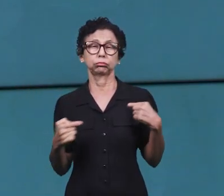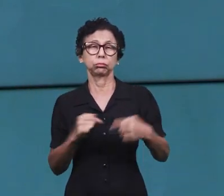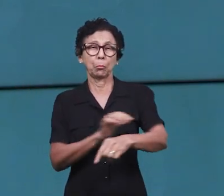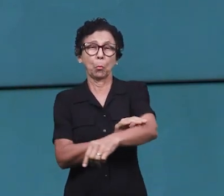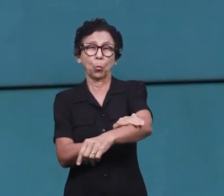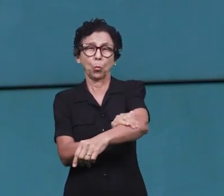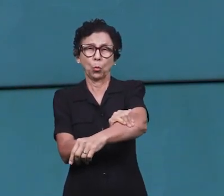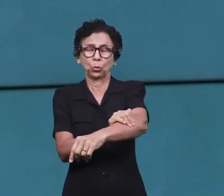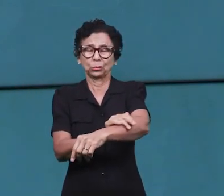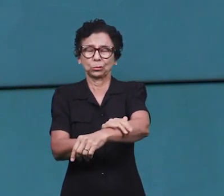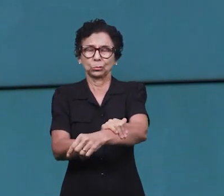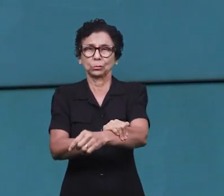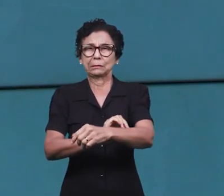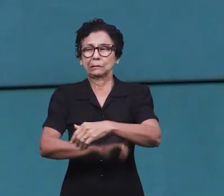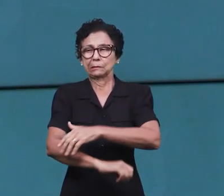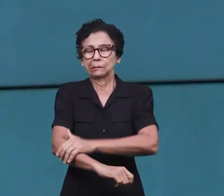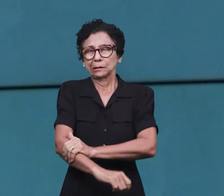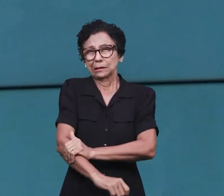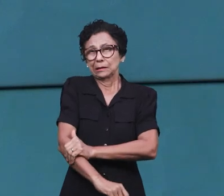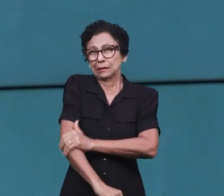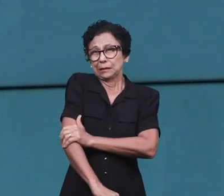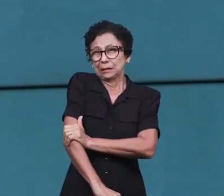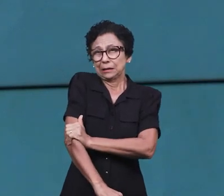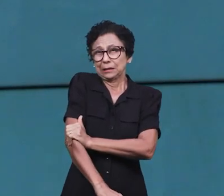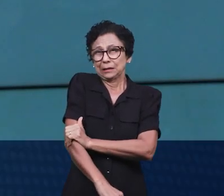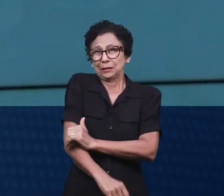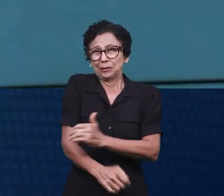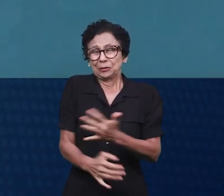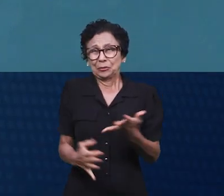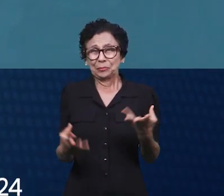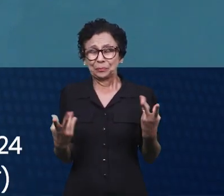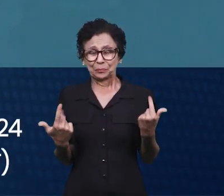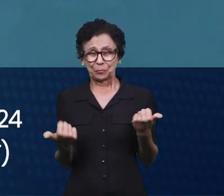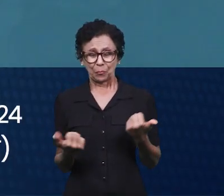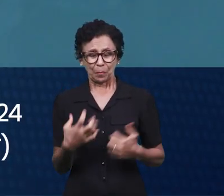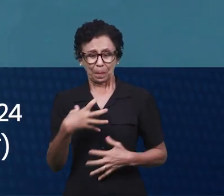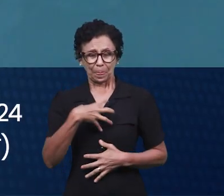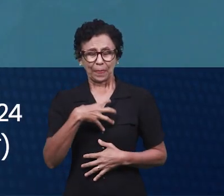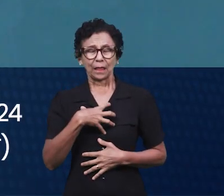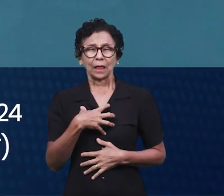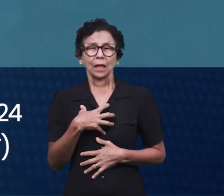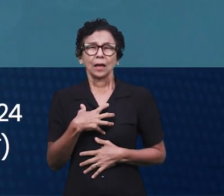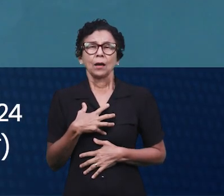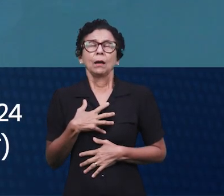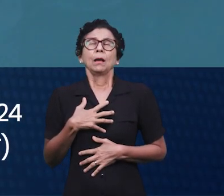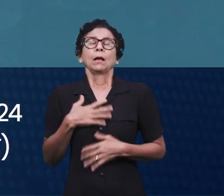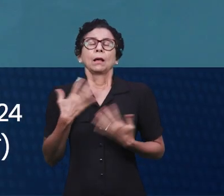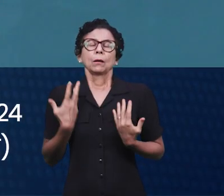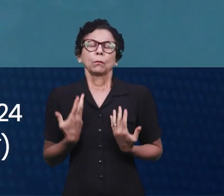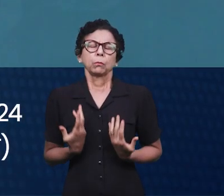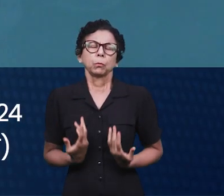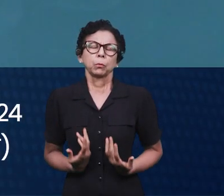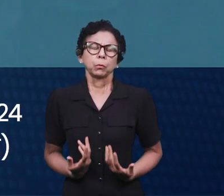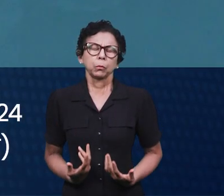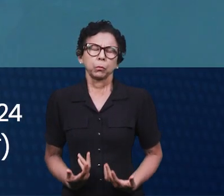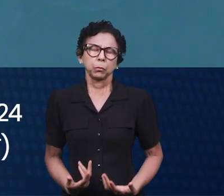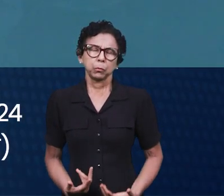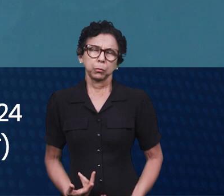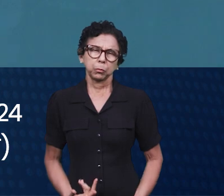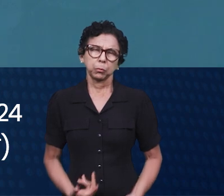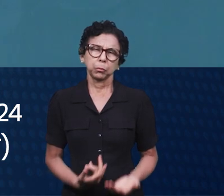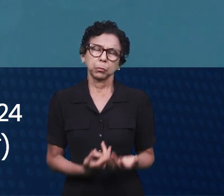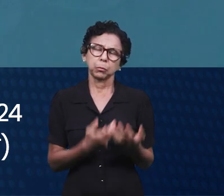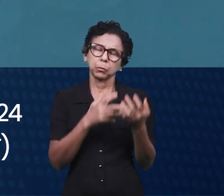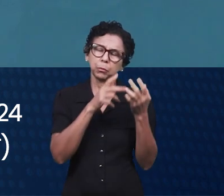musculatura. Junto com a dor, a fibromialgia cursa sintomas de fadiga, que é cansaço, um sono não